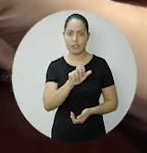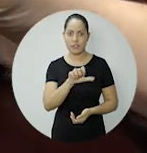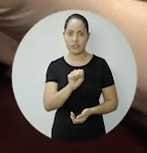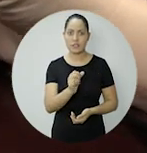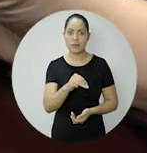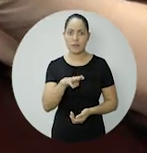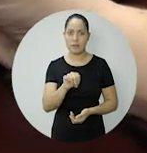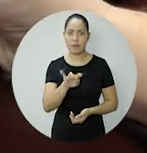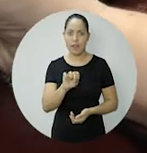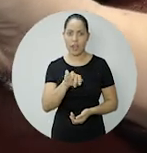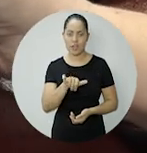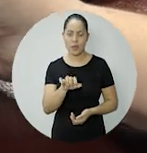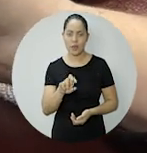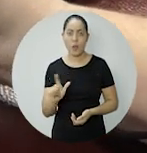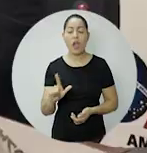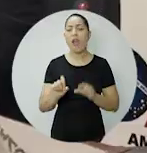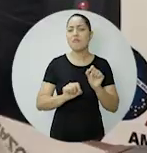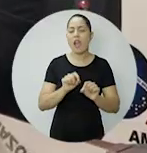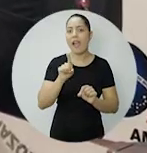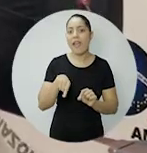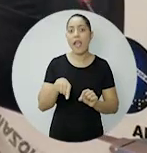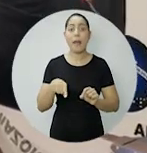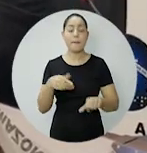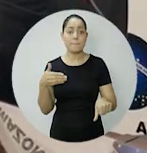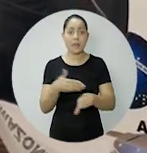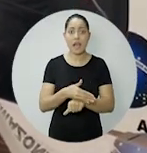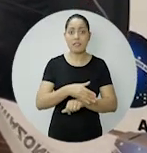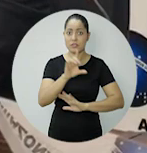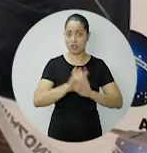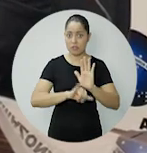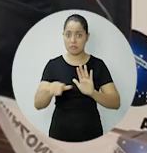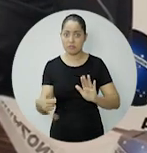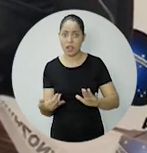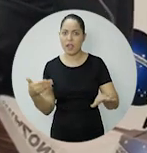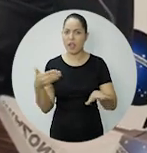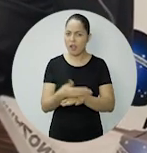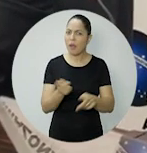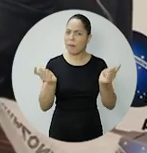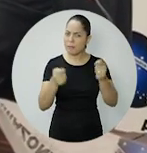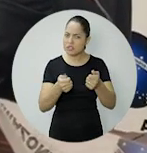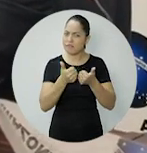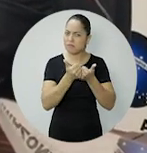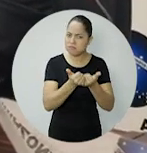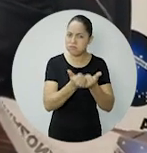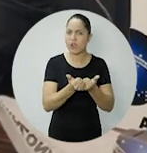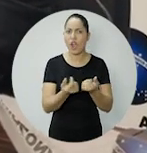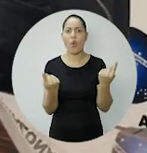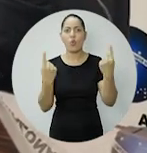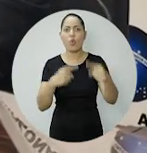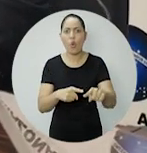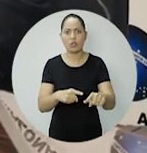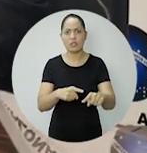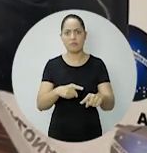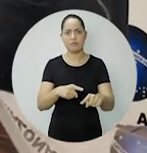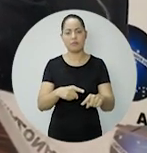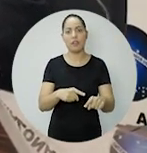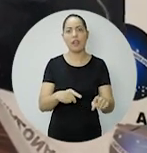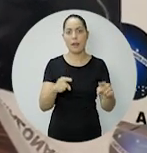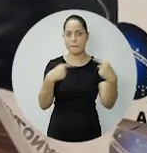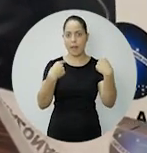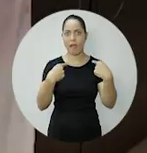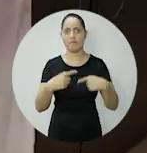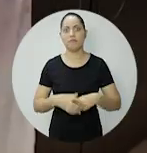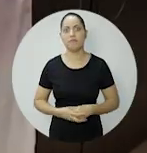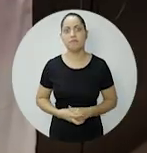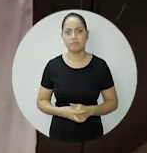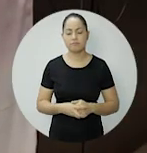produto colaborativo, onde, por meio de cada denúncia, os profissionais possam contribuir na luta da entidade contra práticas